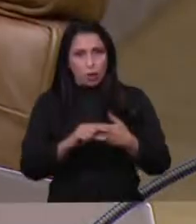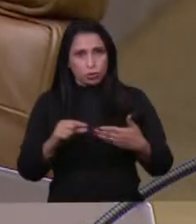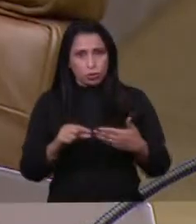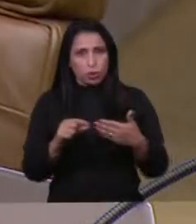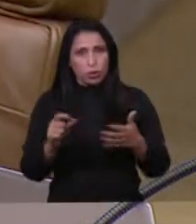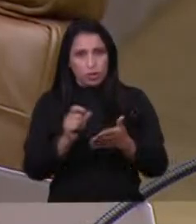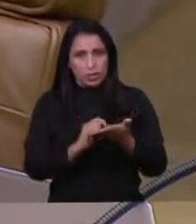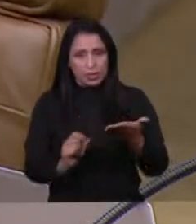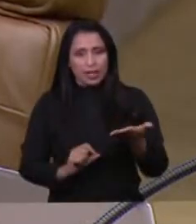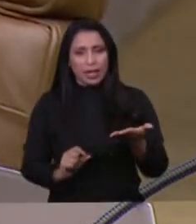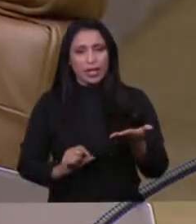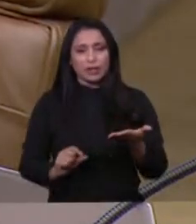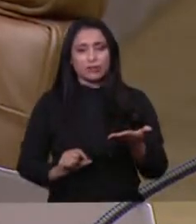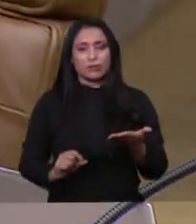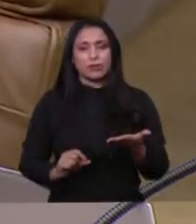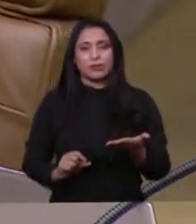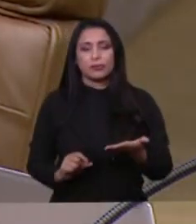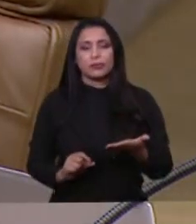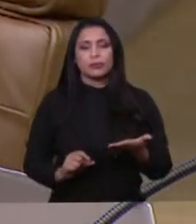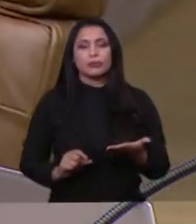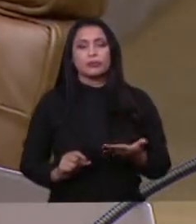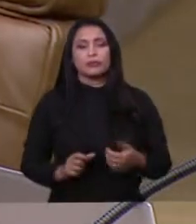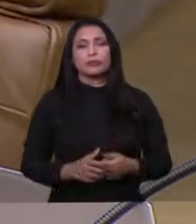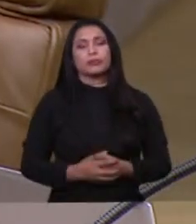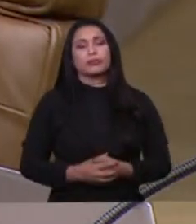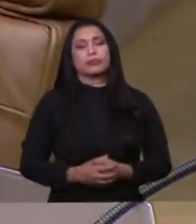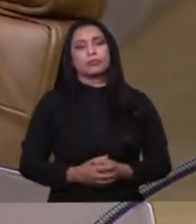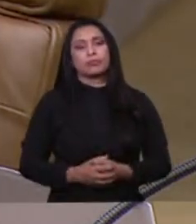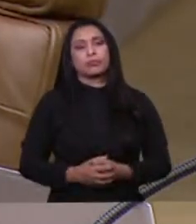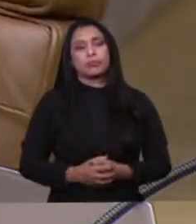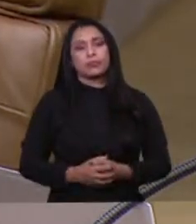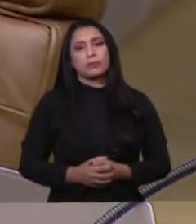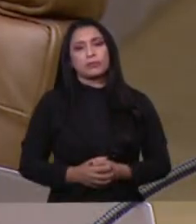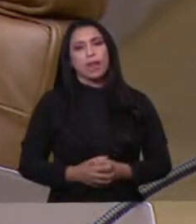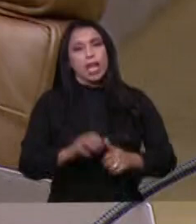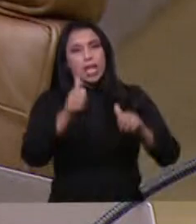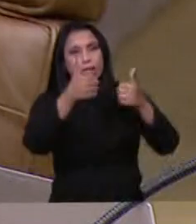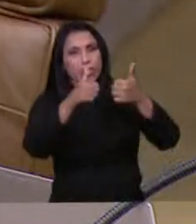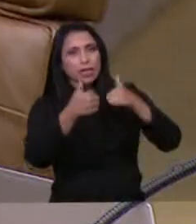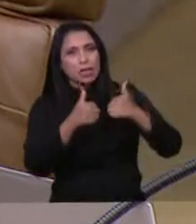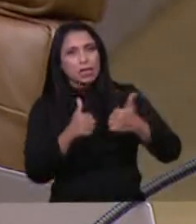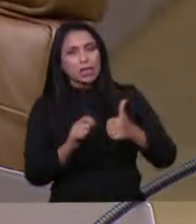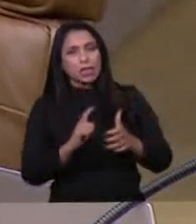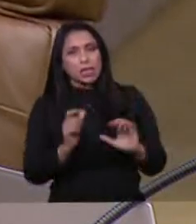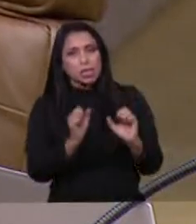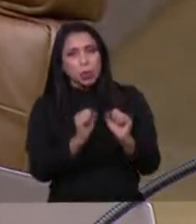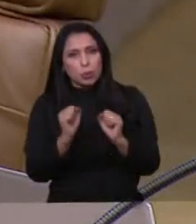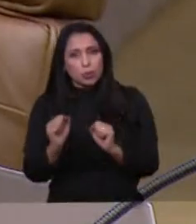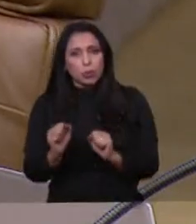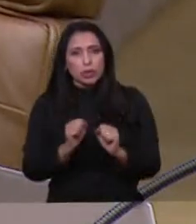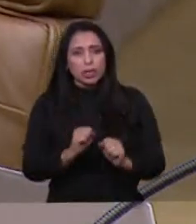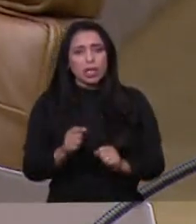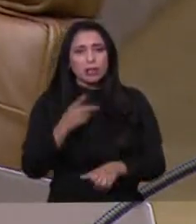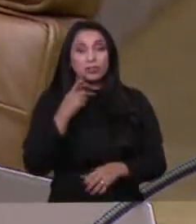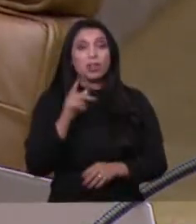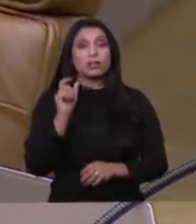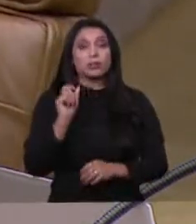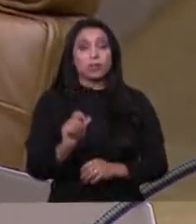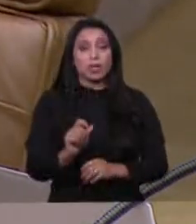Testamento do Dr. Fritz, ele analisa a tomada do poder, analisando este filme, dizendo